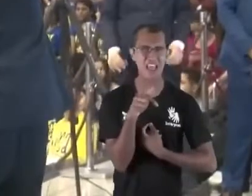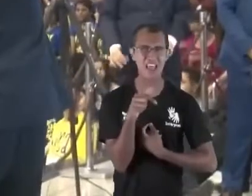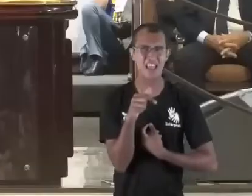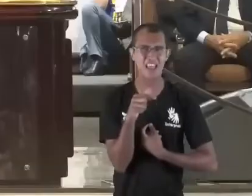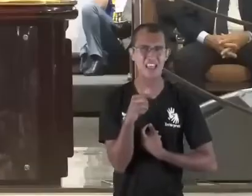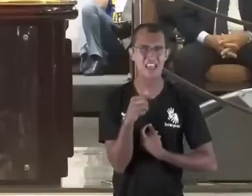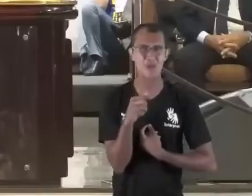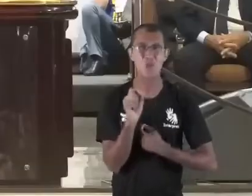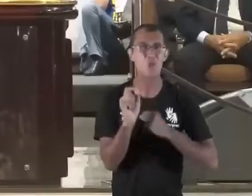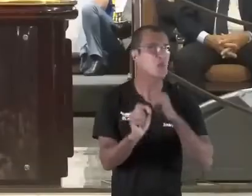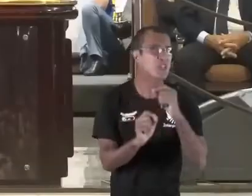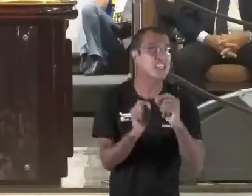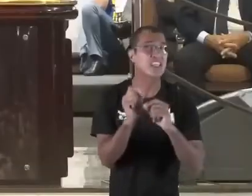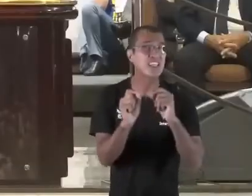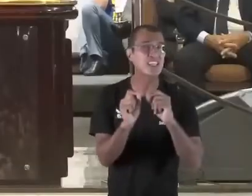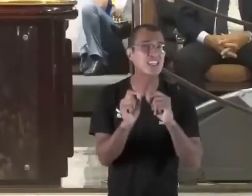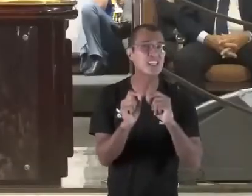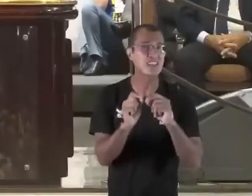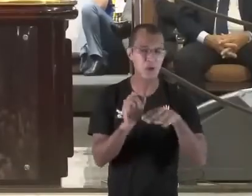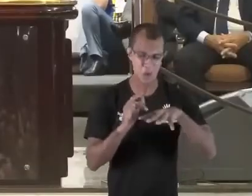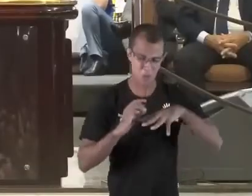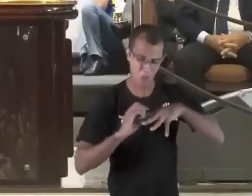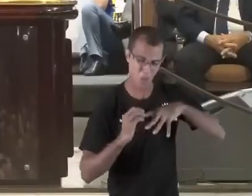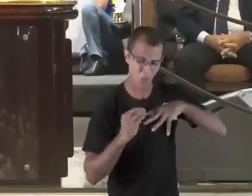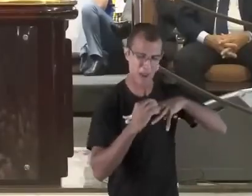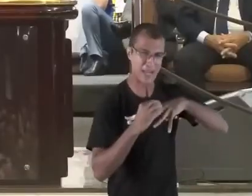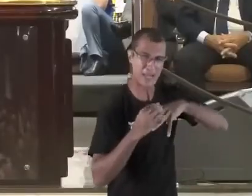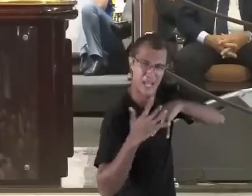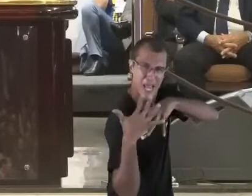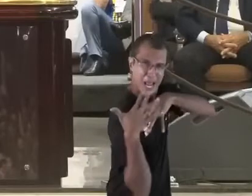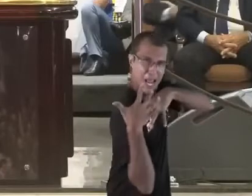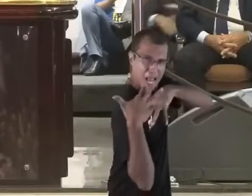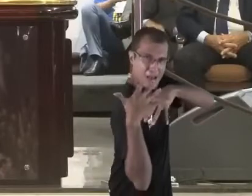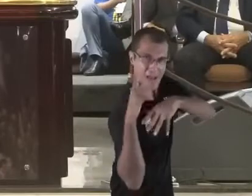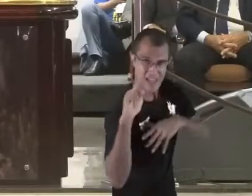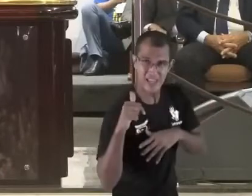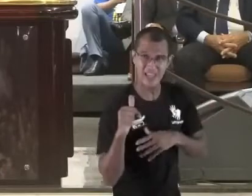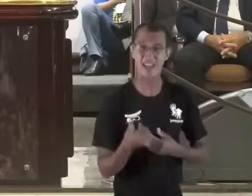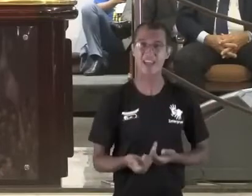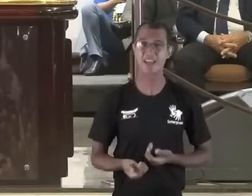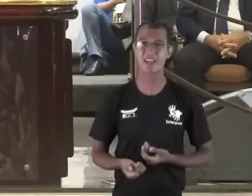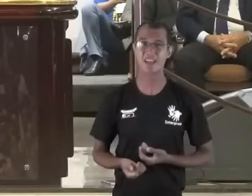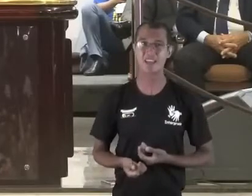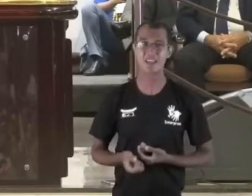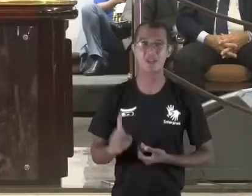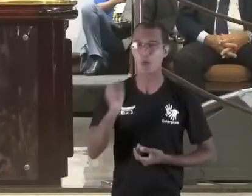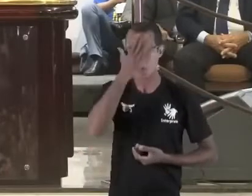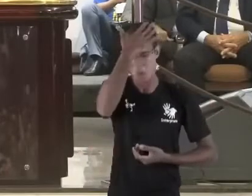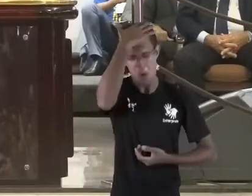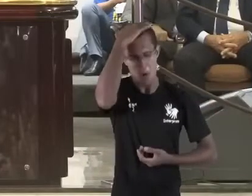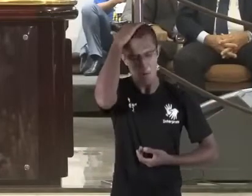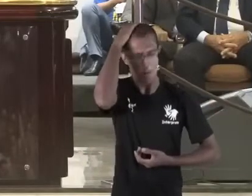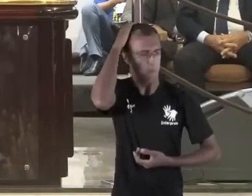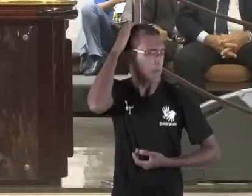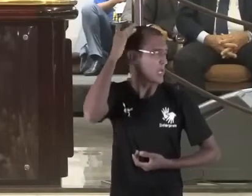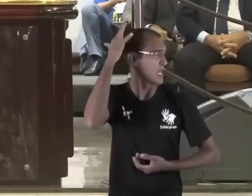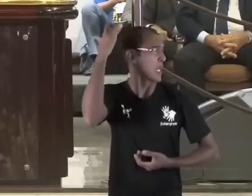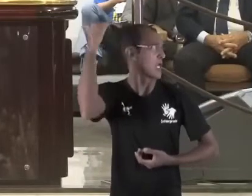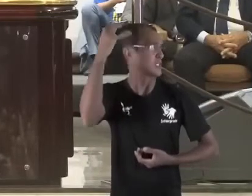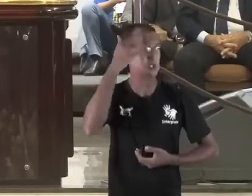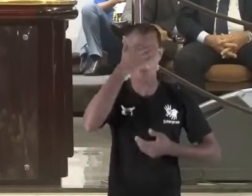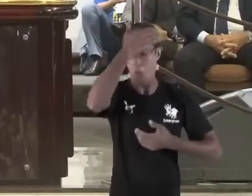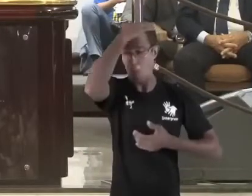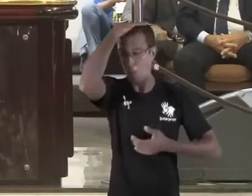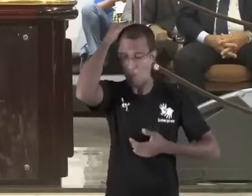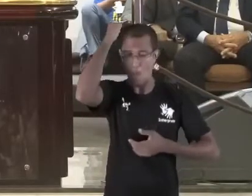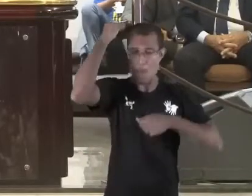O que tem que brilhar não é teu anel. O que tem que brilhar não é teu cabelo, de tanto gel que